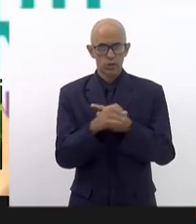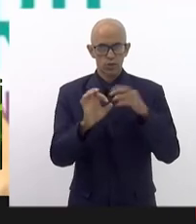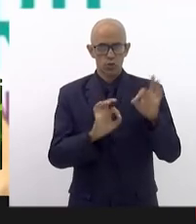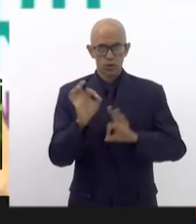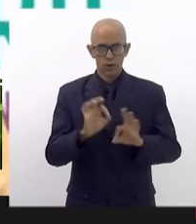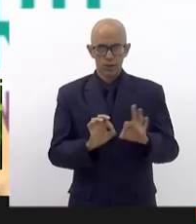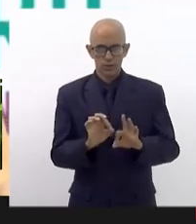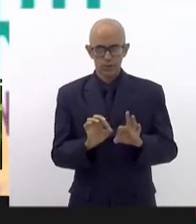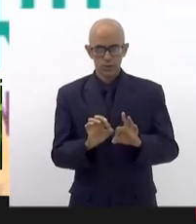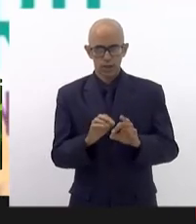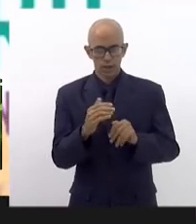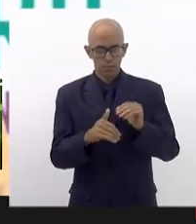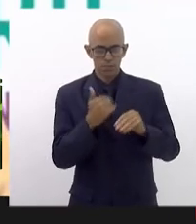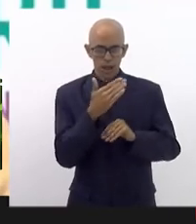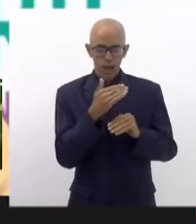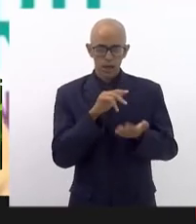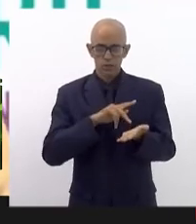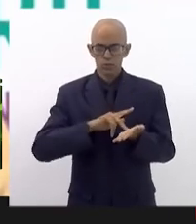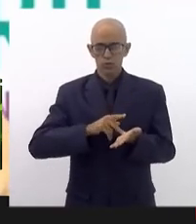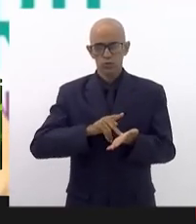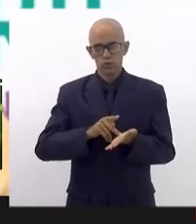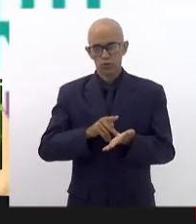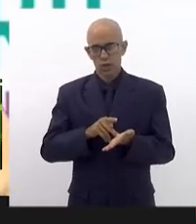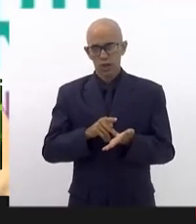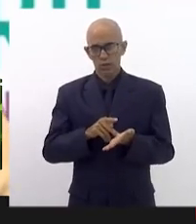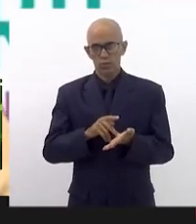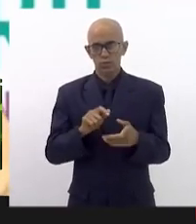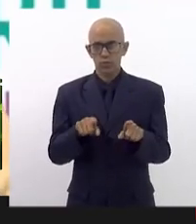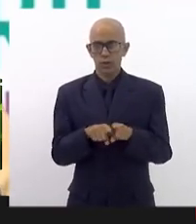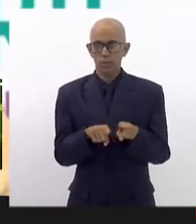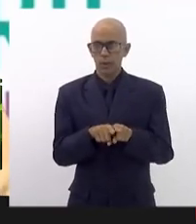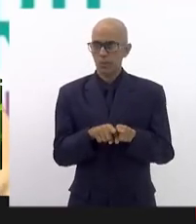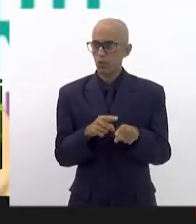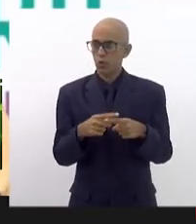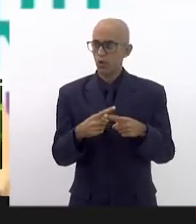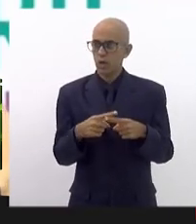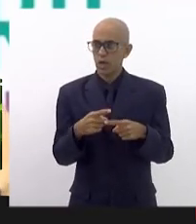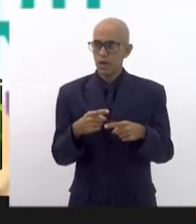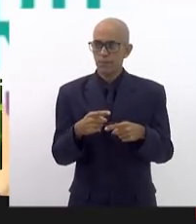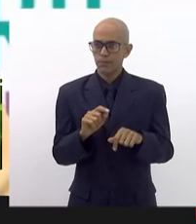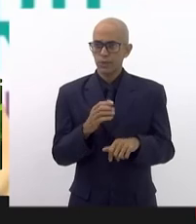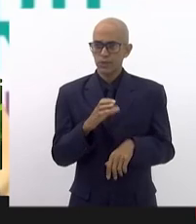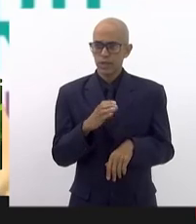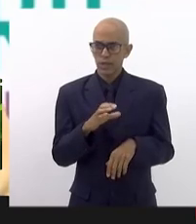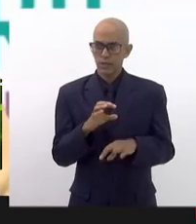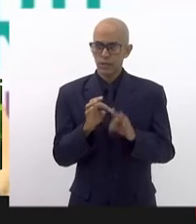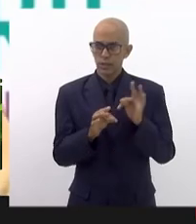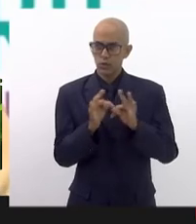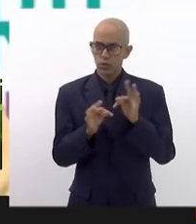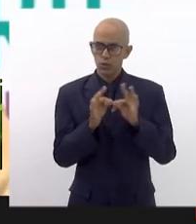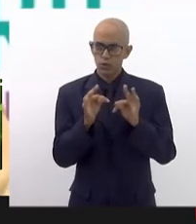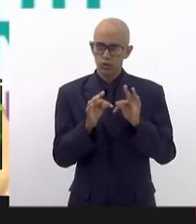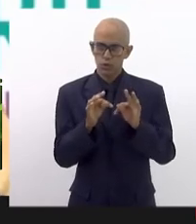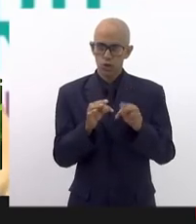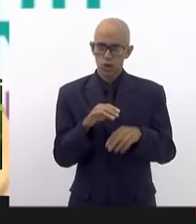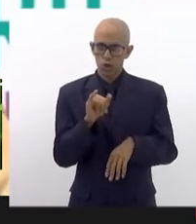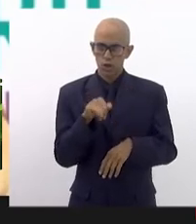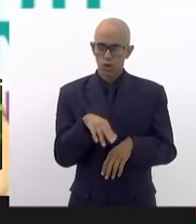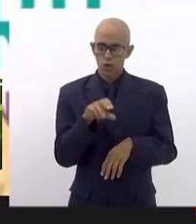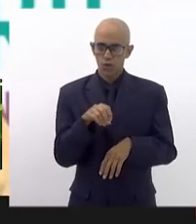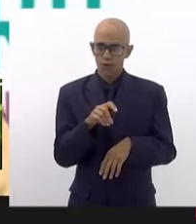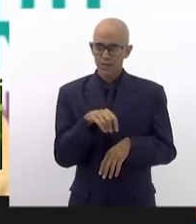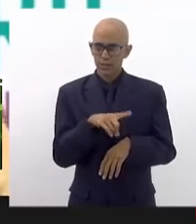dos sindicatos já mencionados, das centrais sindicais, porque a ciência, tecnologia e inovação se faz para